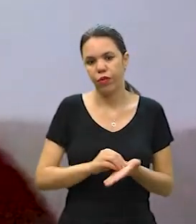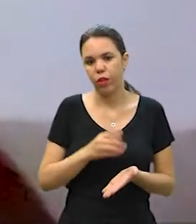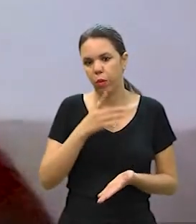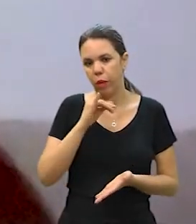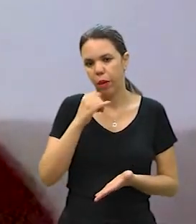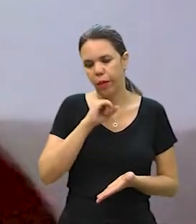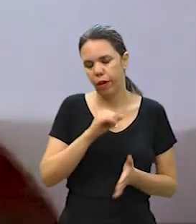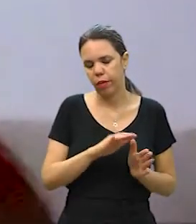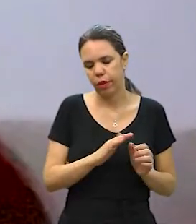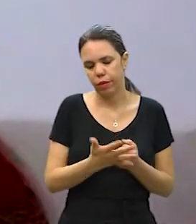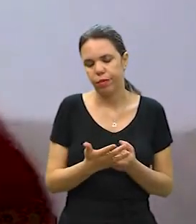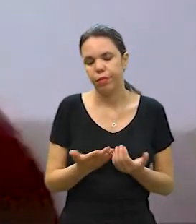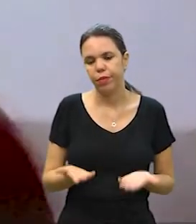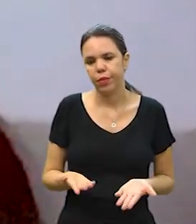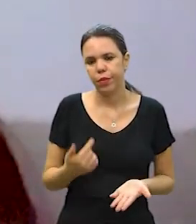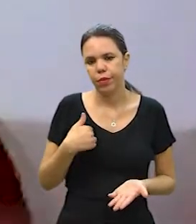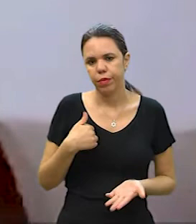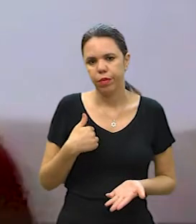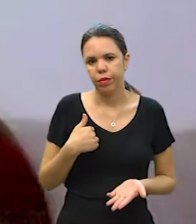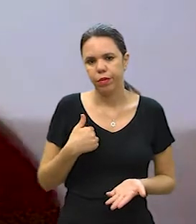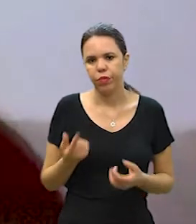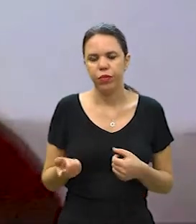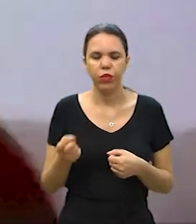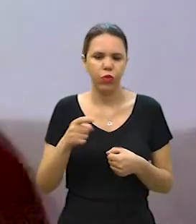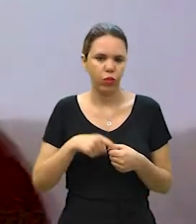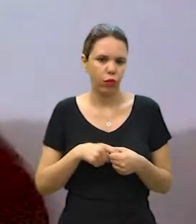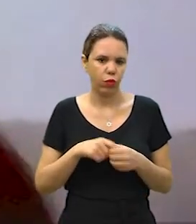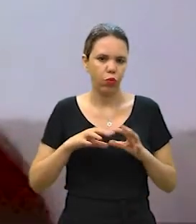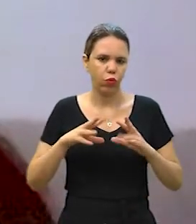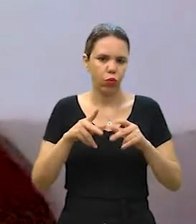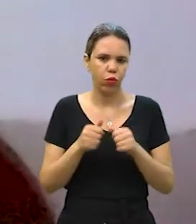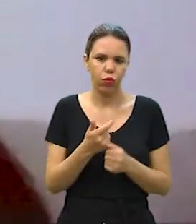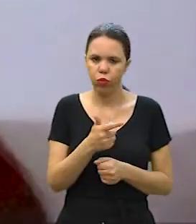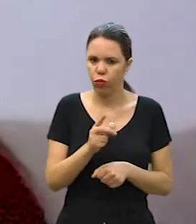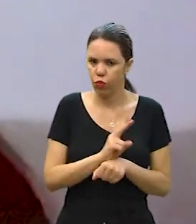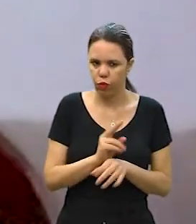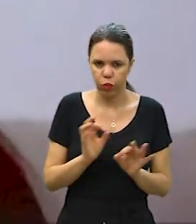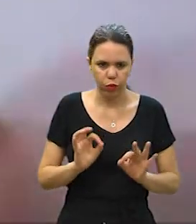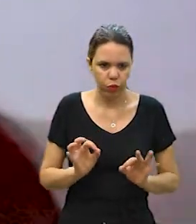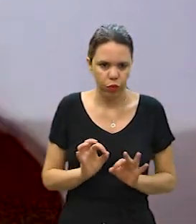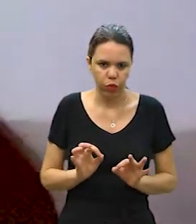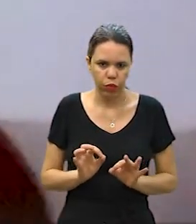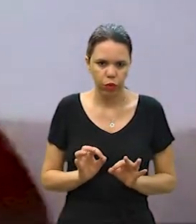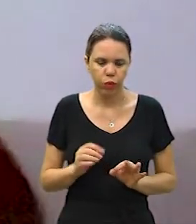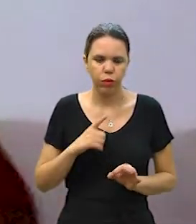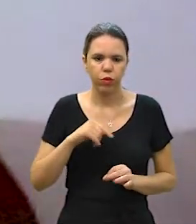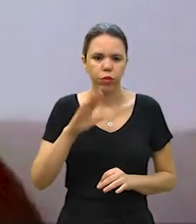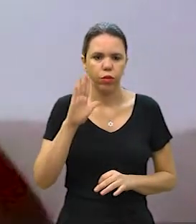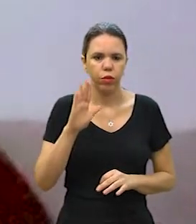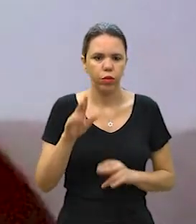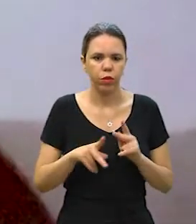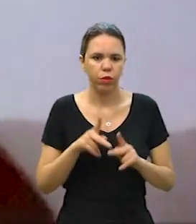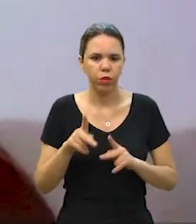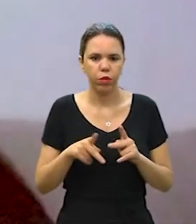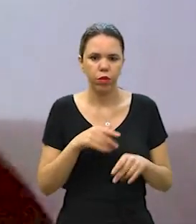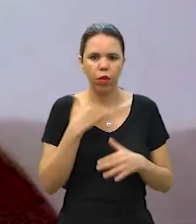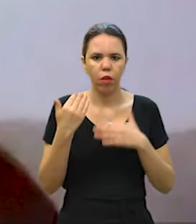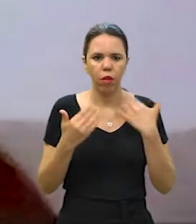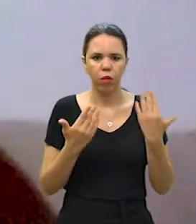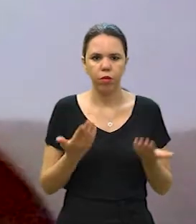pandemia. Então, se eu, né, retomo com todo mundo sem segurança, vão ter mais pessoas